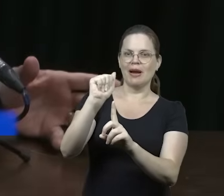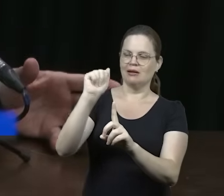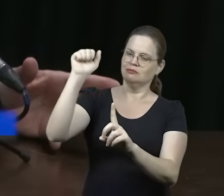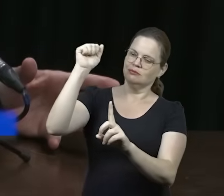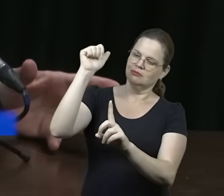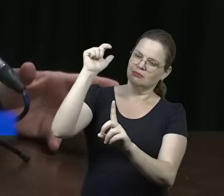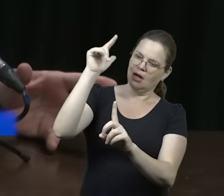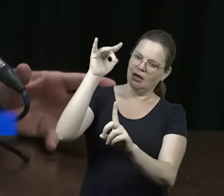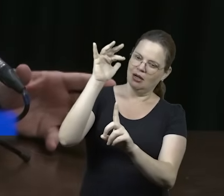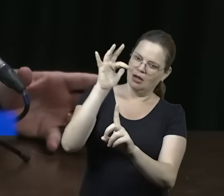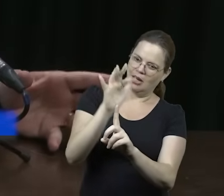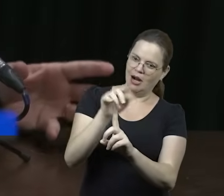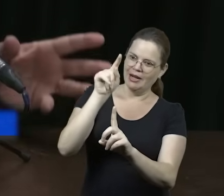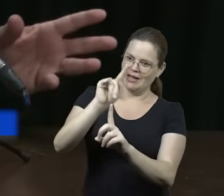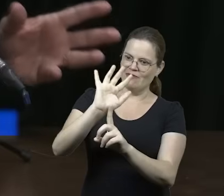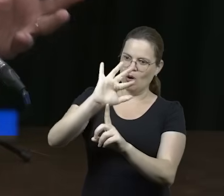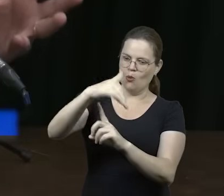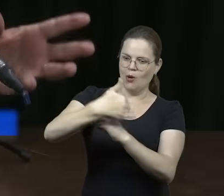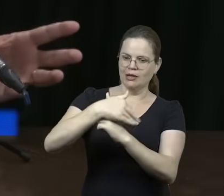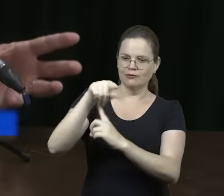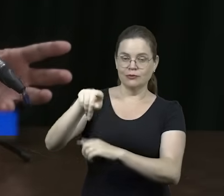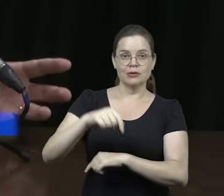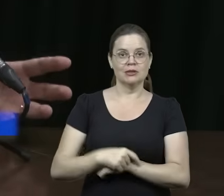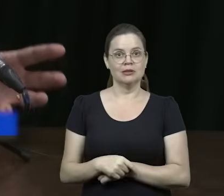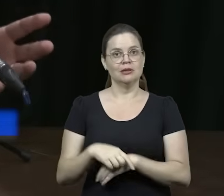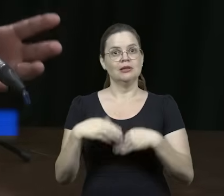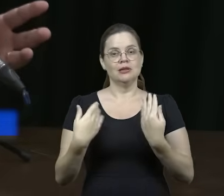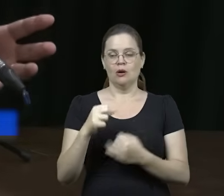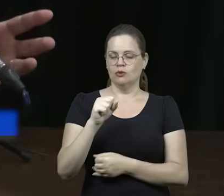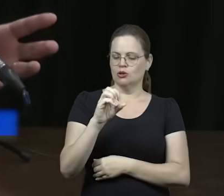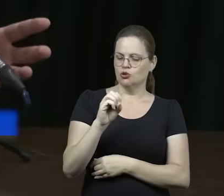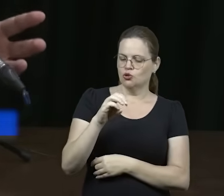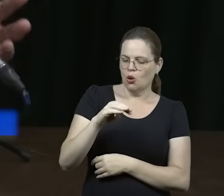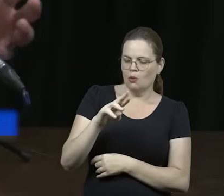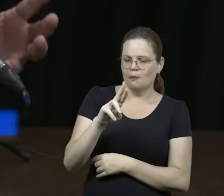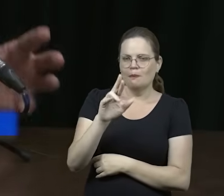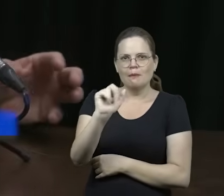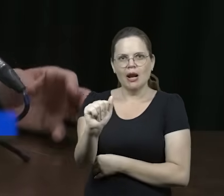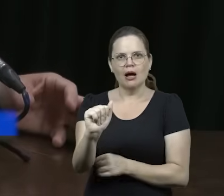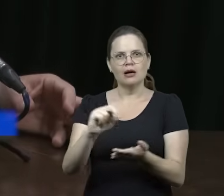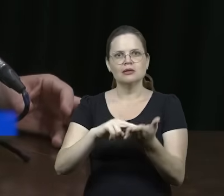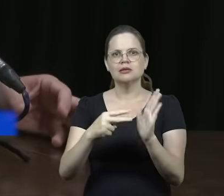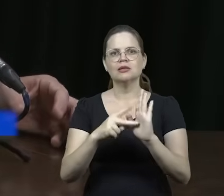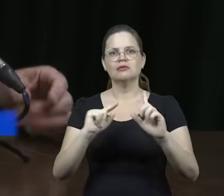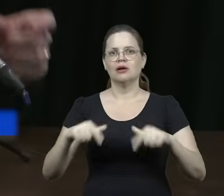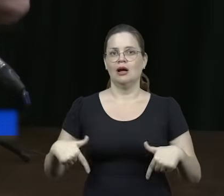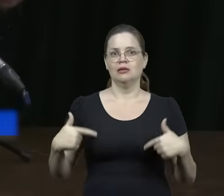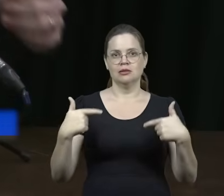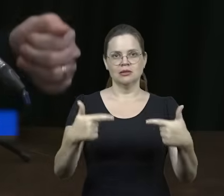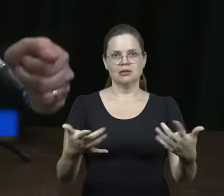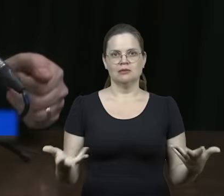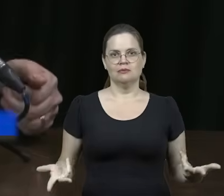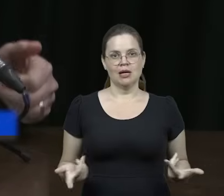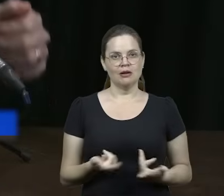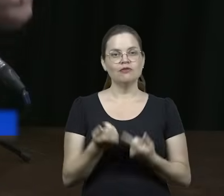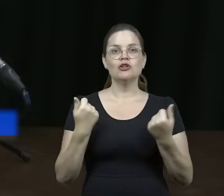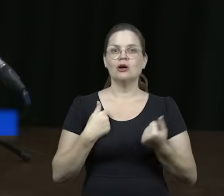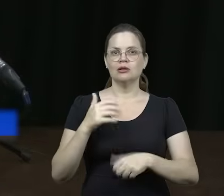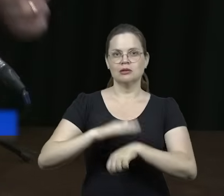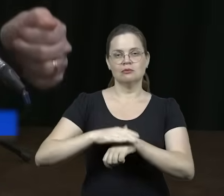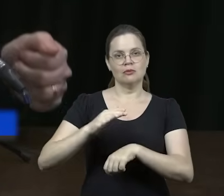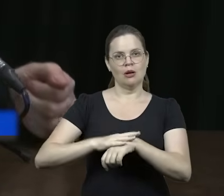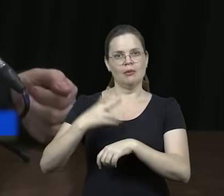que ele levou. Então, a sombra que fala dessa operação gloriosa do Espírito Santo para consolar,